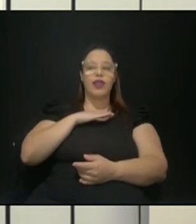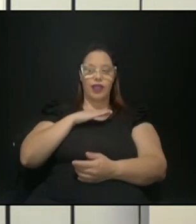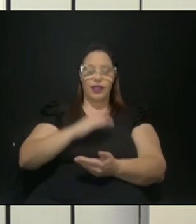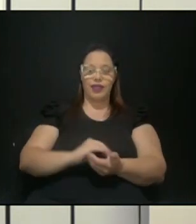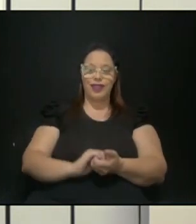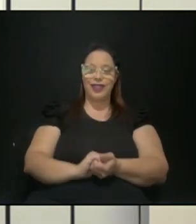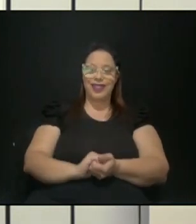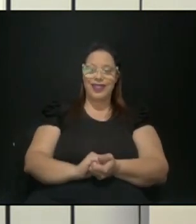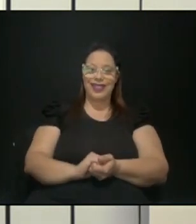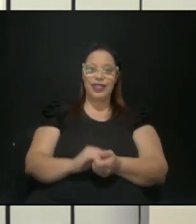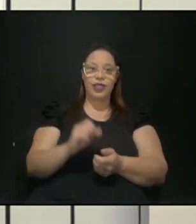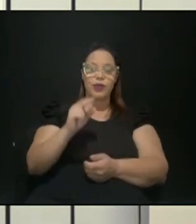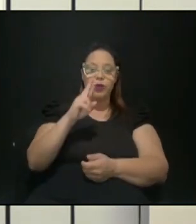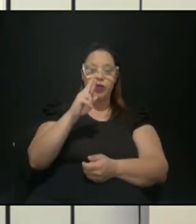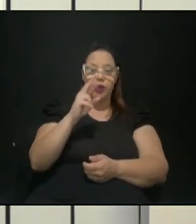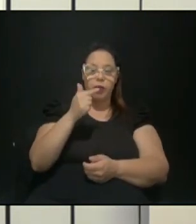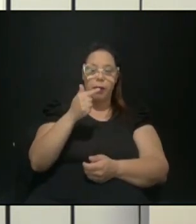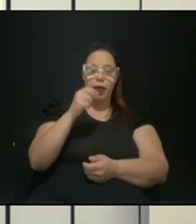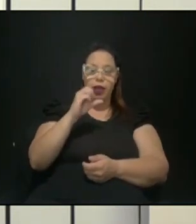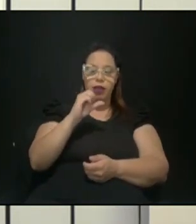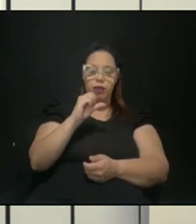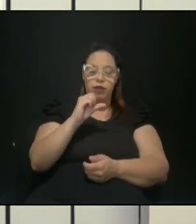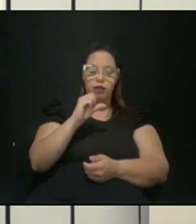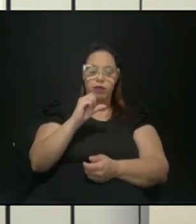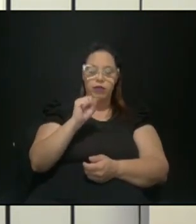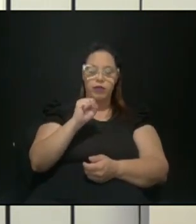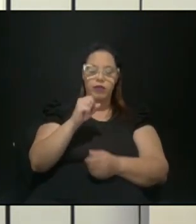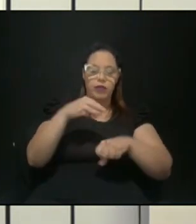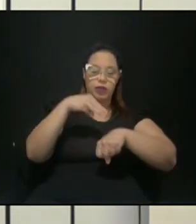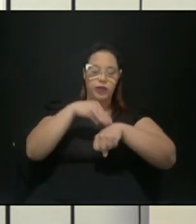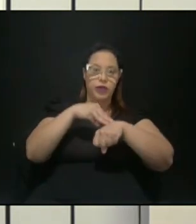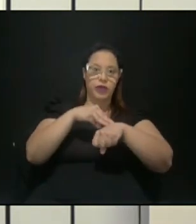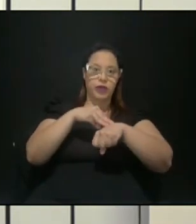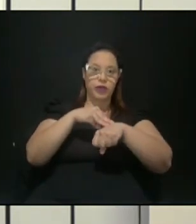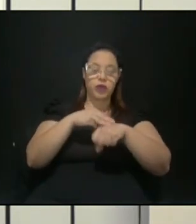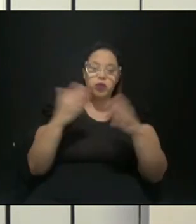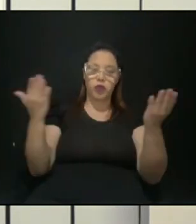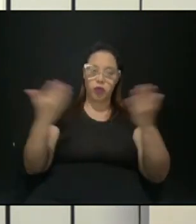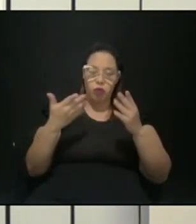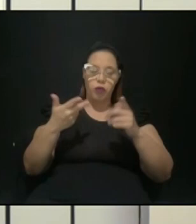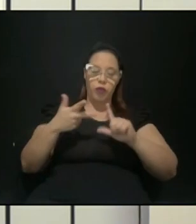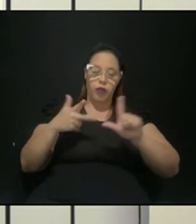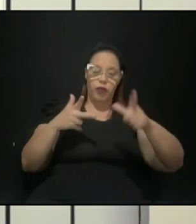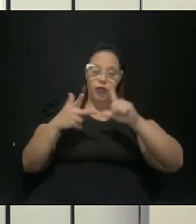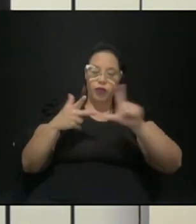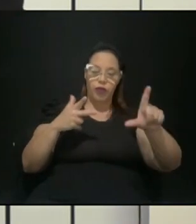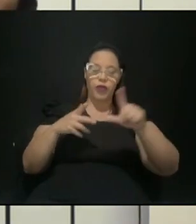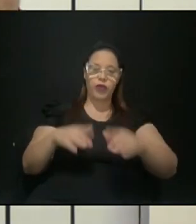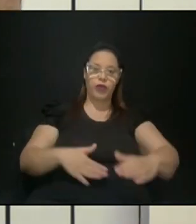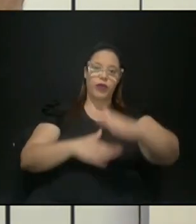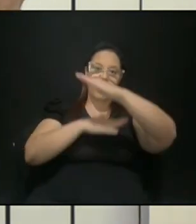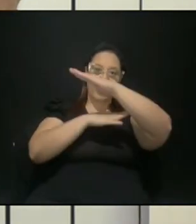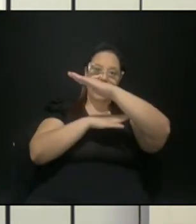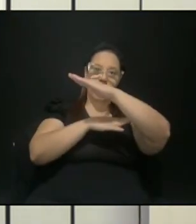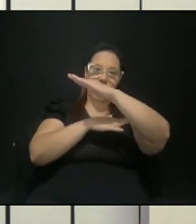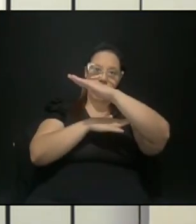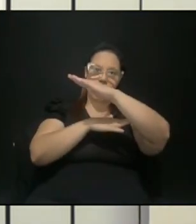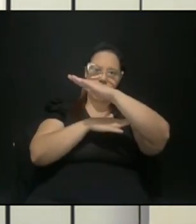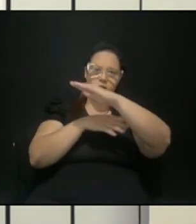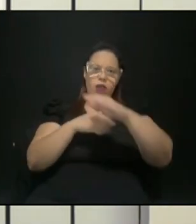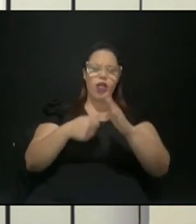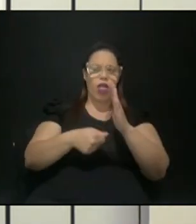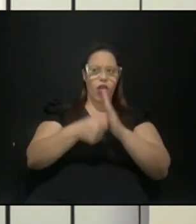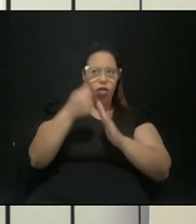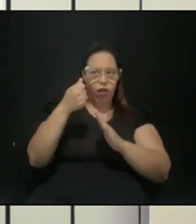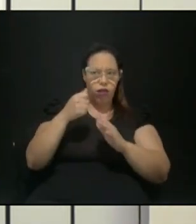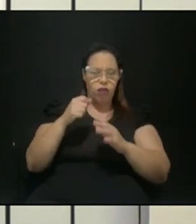Meio-dia mais 11 minutos, hora das notícias do Legislativo, porque a Câmara de Campinas realizou na primeira parte da reunião ordinária